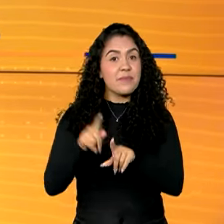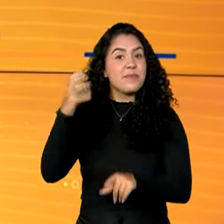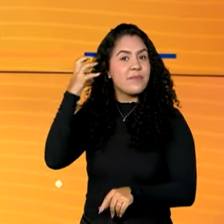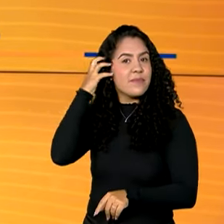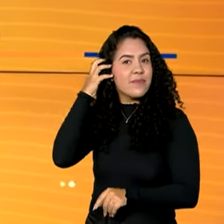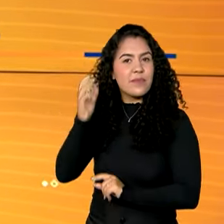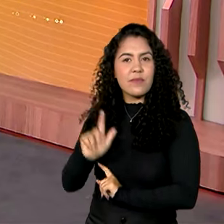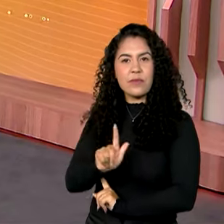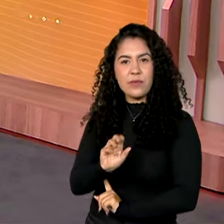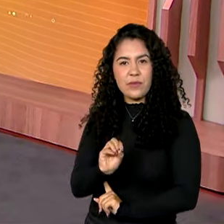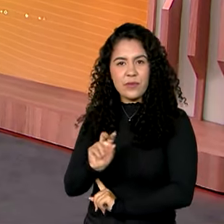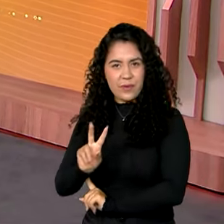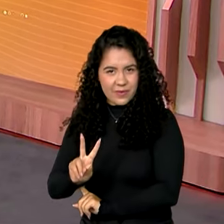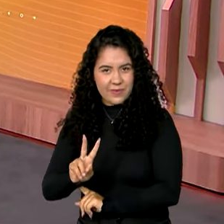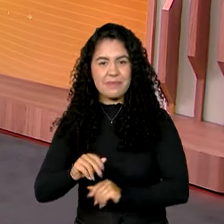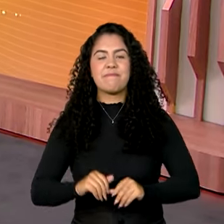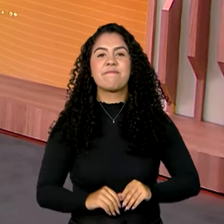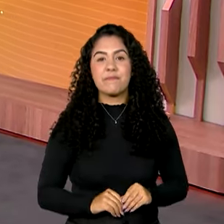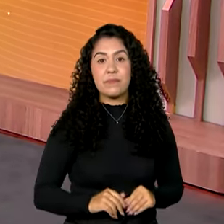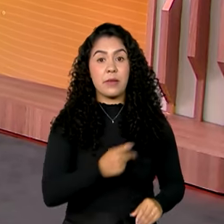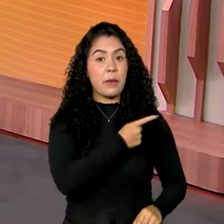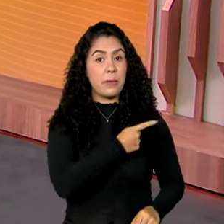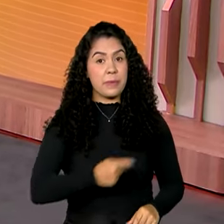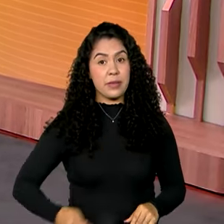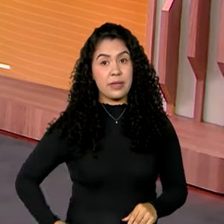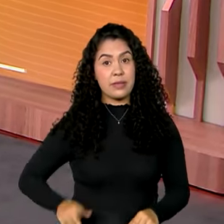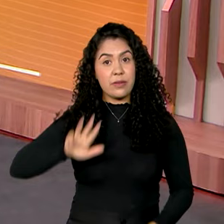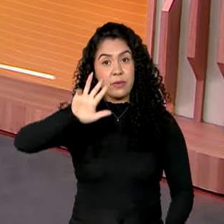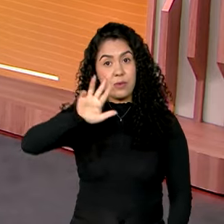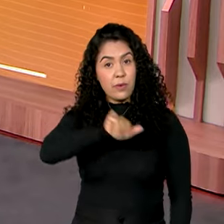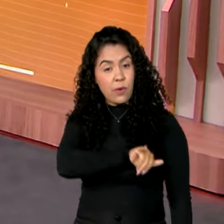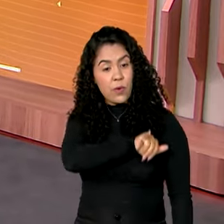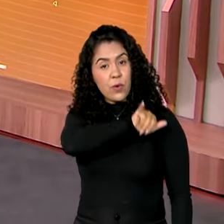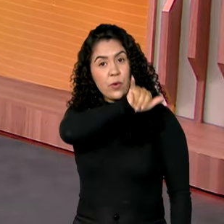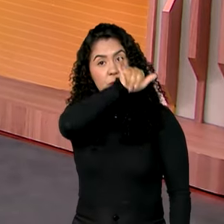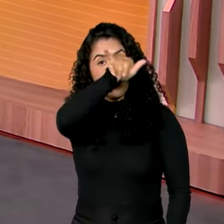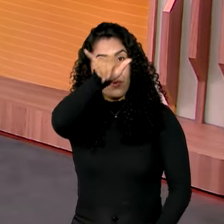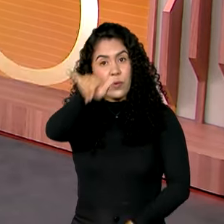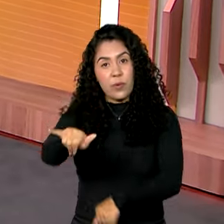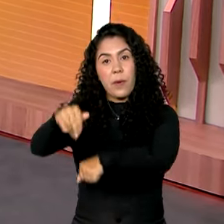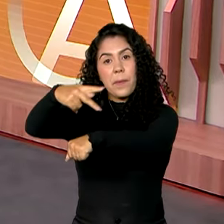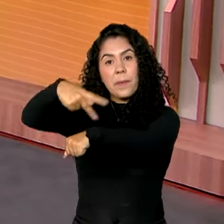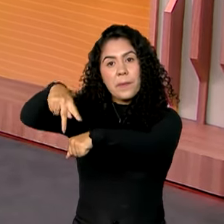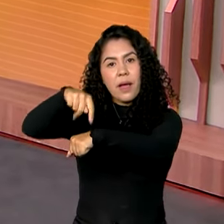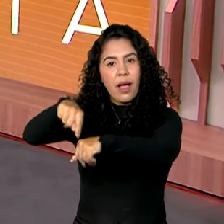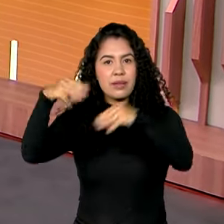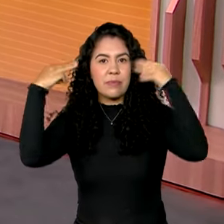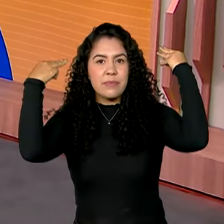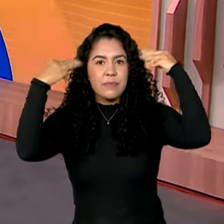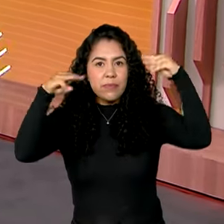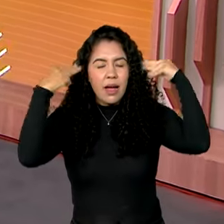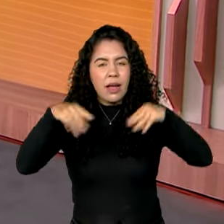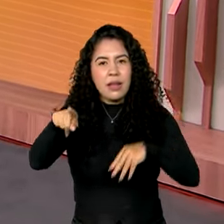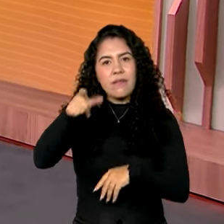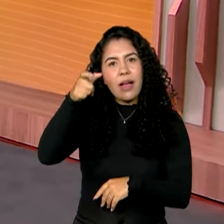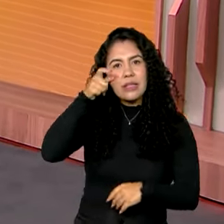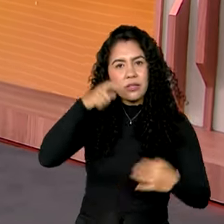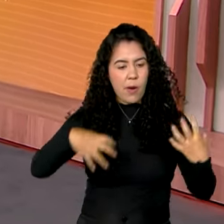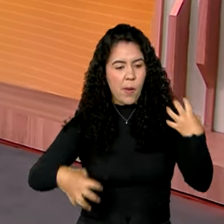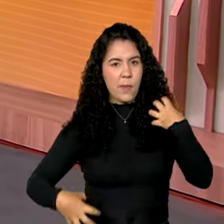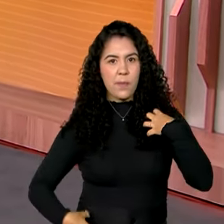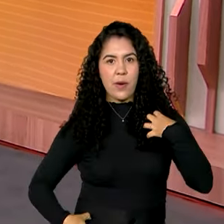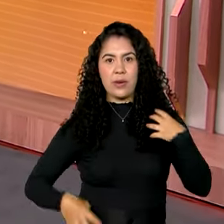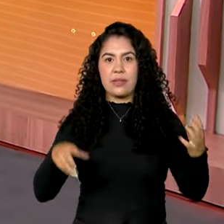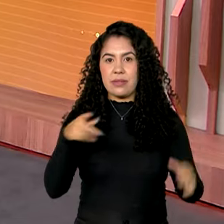Rádio Gov. O presidente Lula já está no México, onde vai acompanhar amanhã a posse da nova presidente